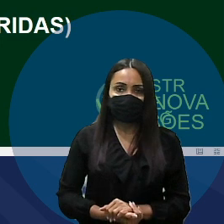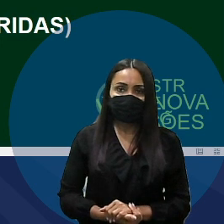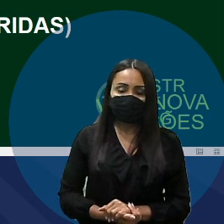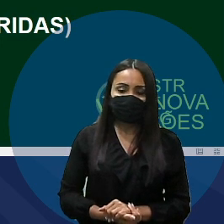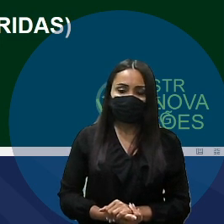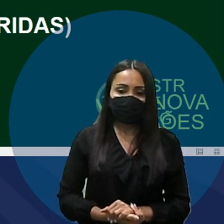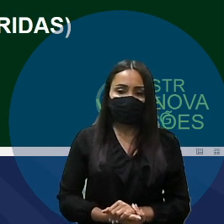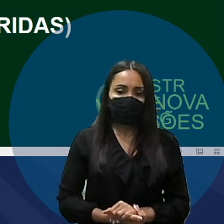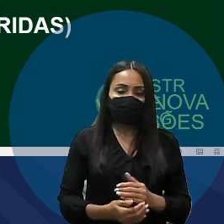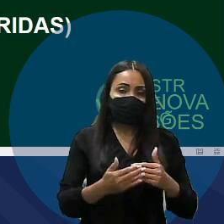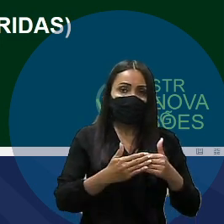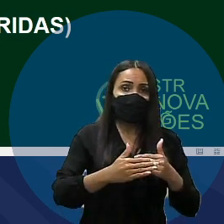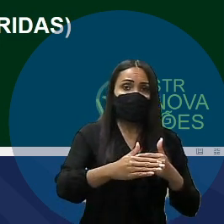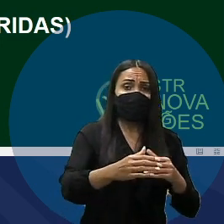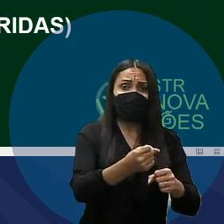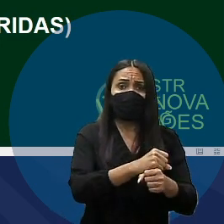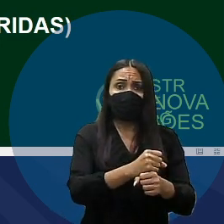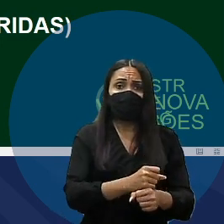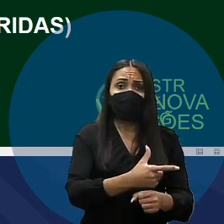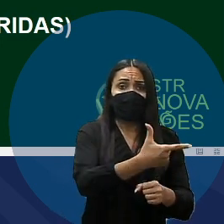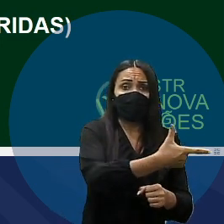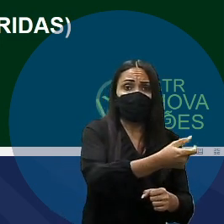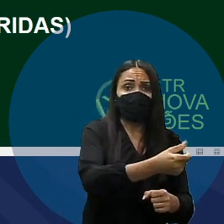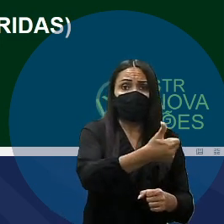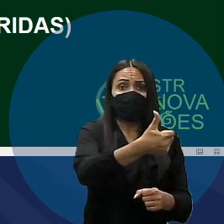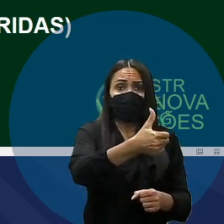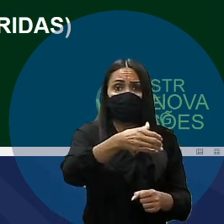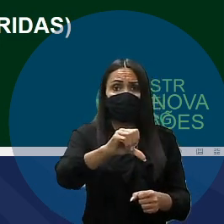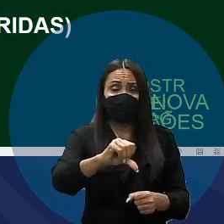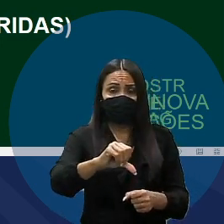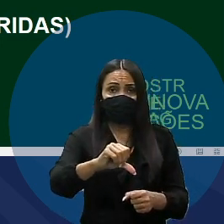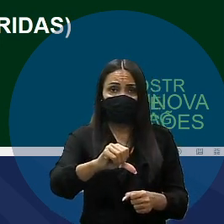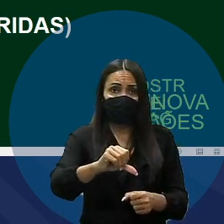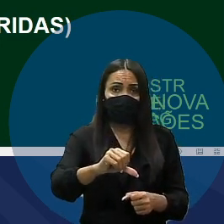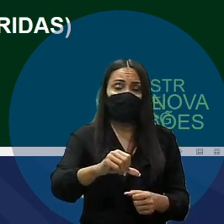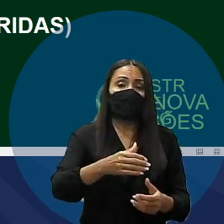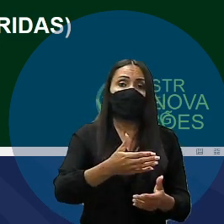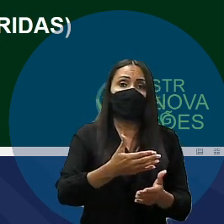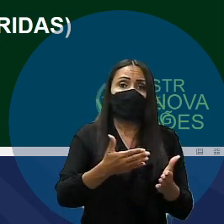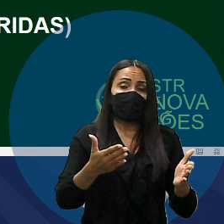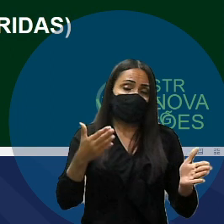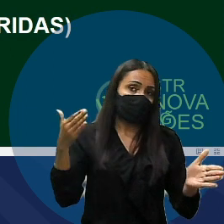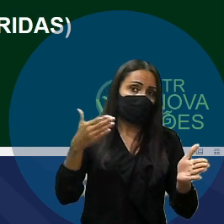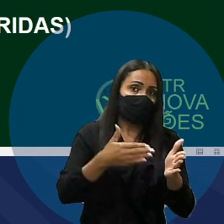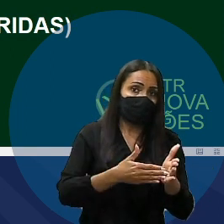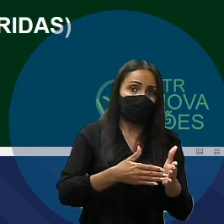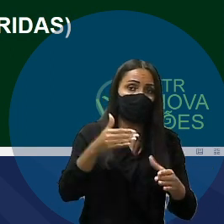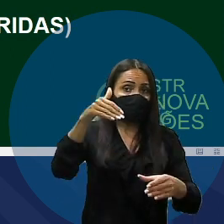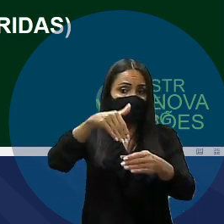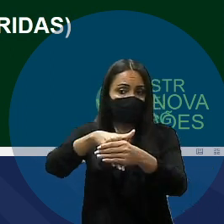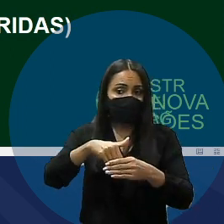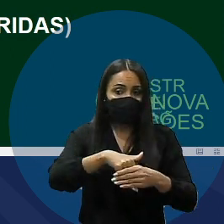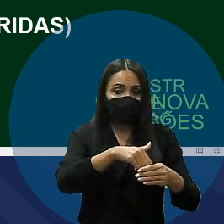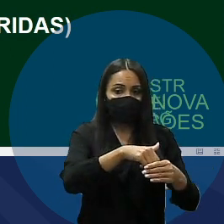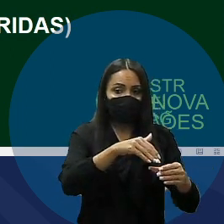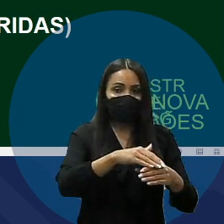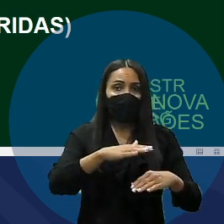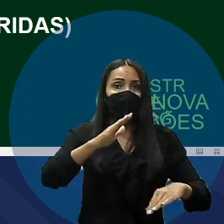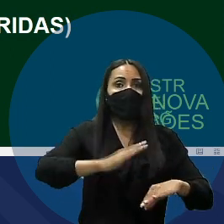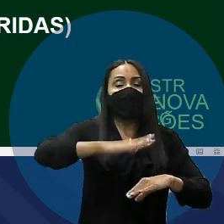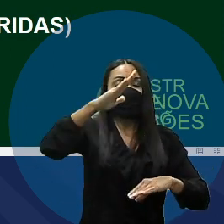Desde 2009 até 2013, quando foi a última edição, a gente já tinha um acervo com mais de 60